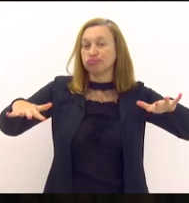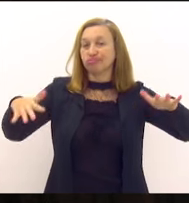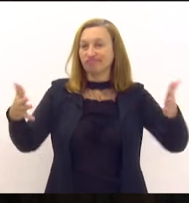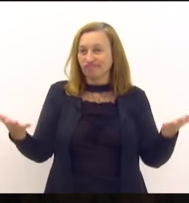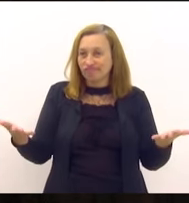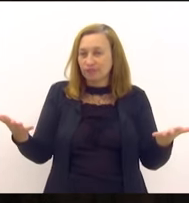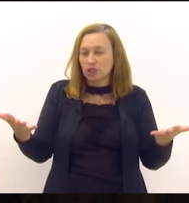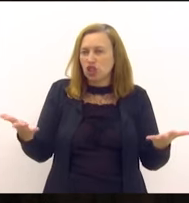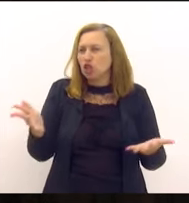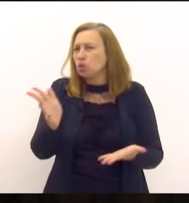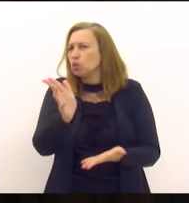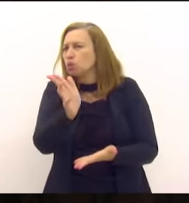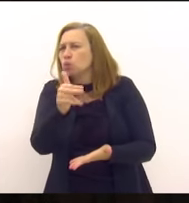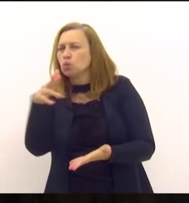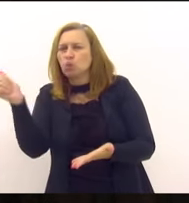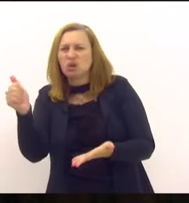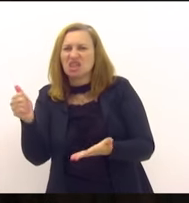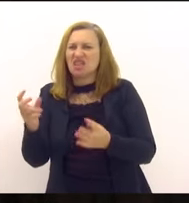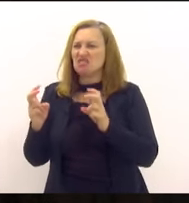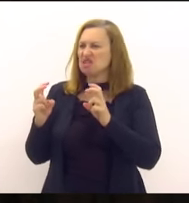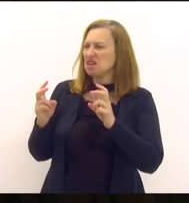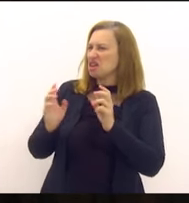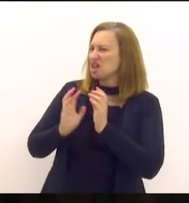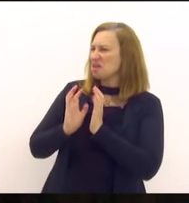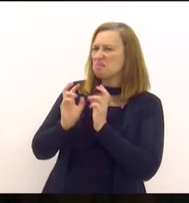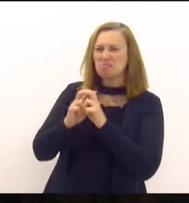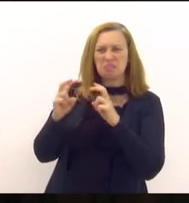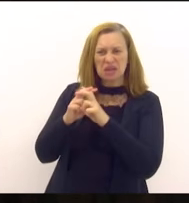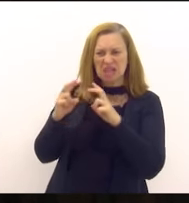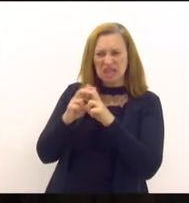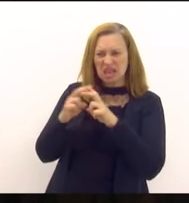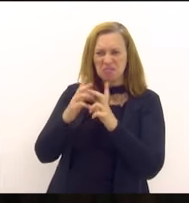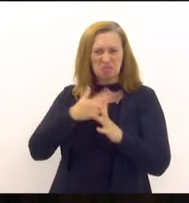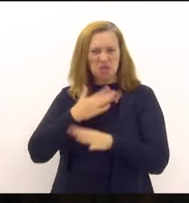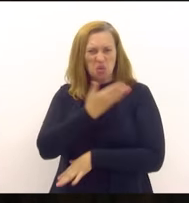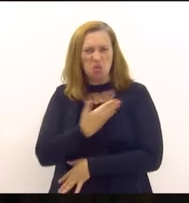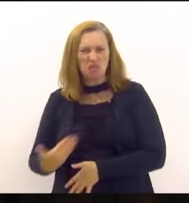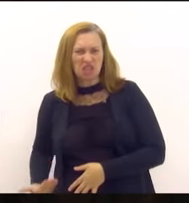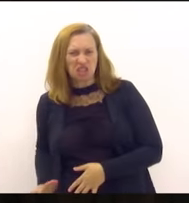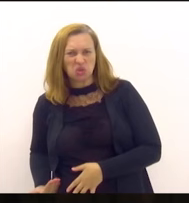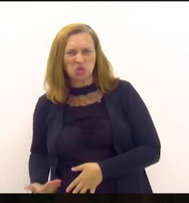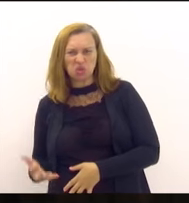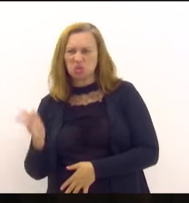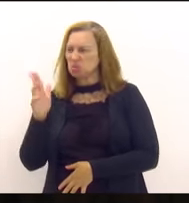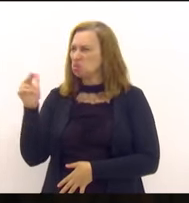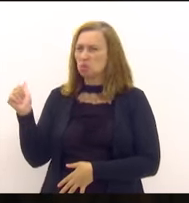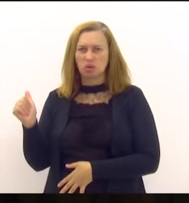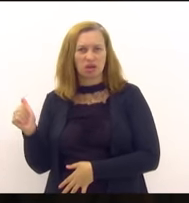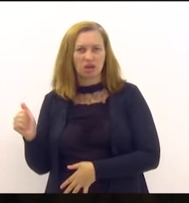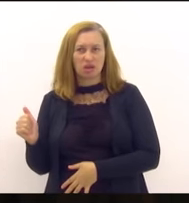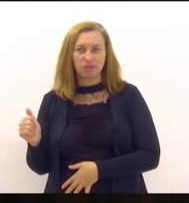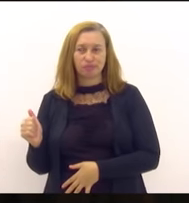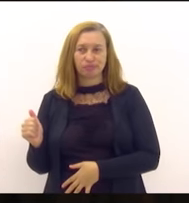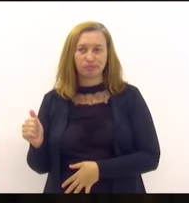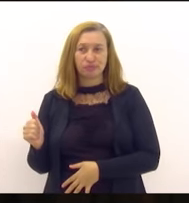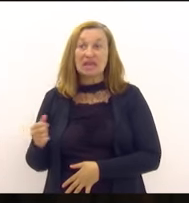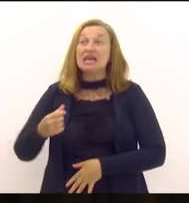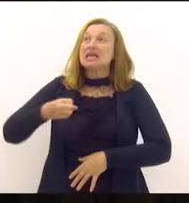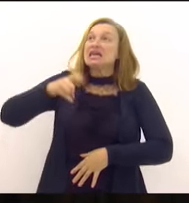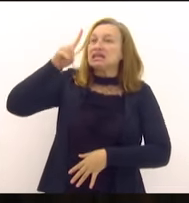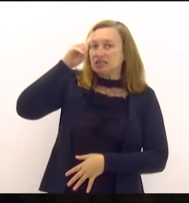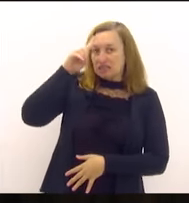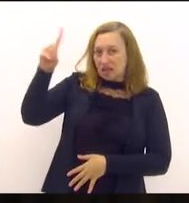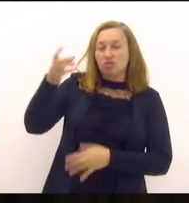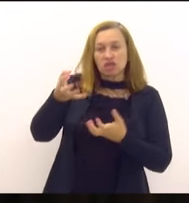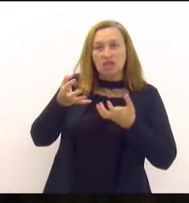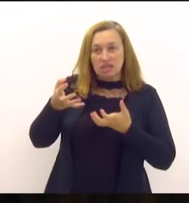e nunca houve briga minha com o governador do estado. Cheguei ao poder com ele, se Deus quiser saio daqui a